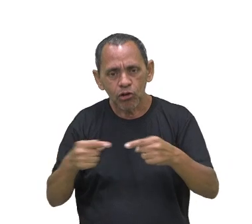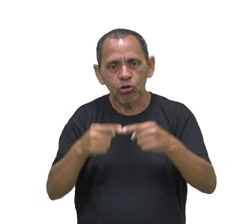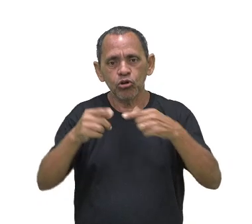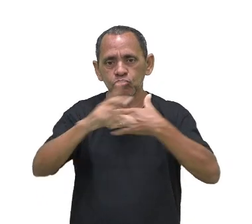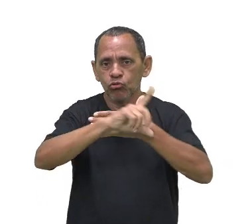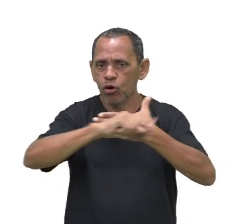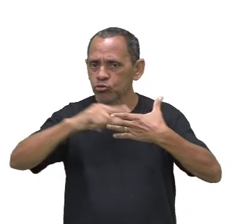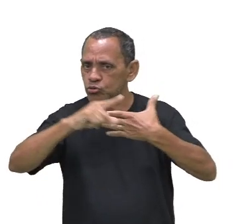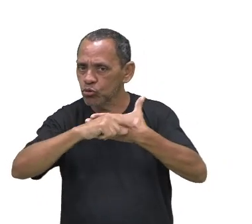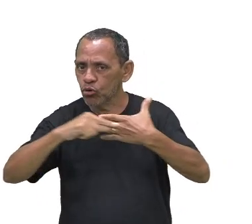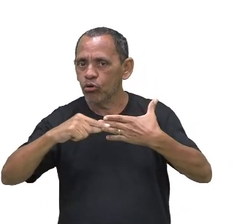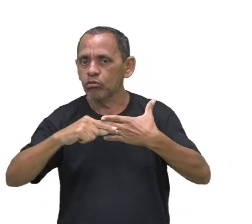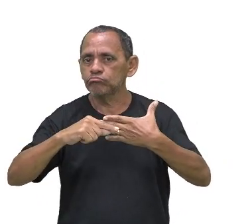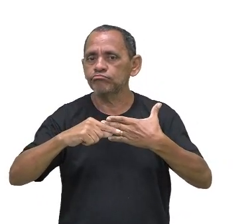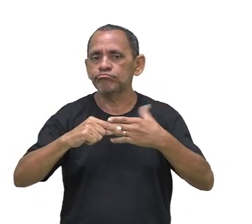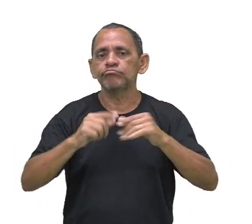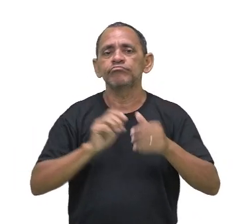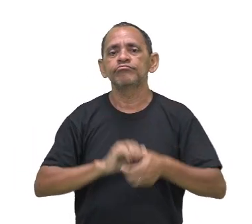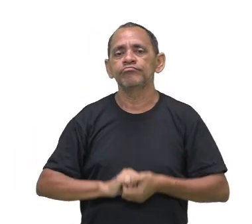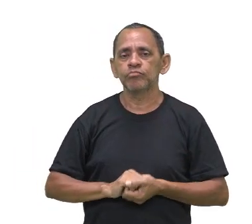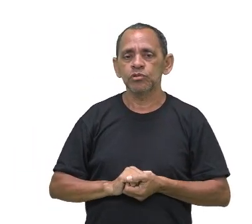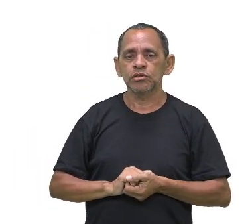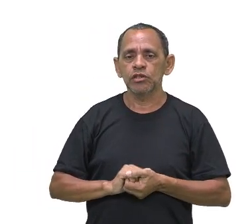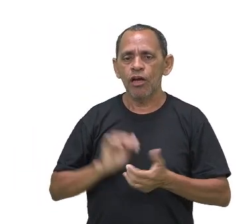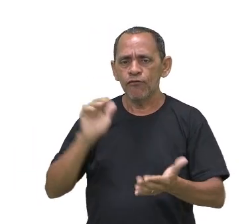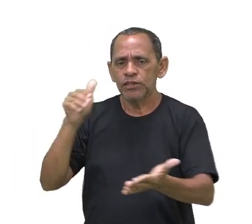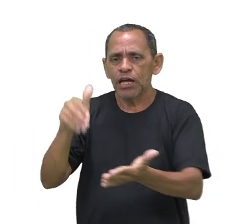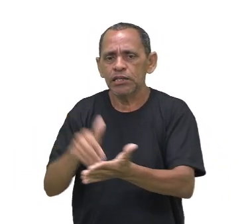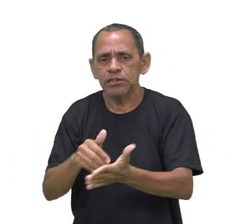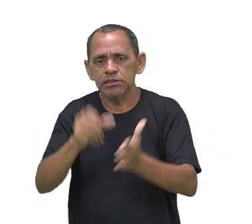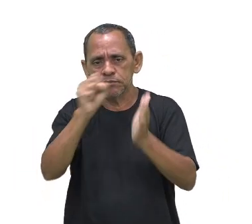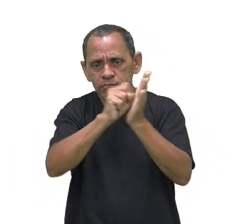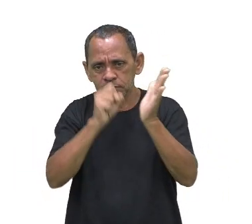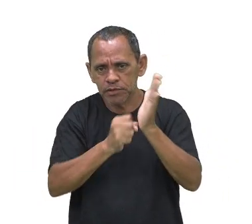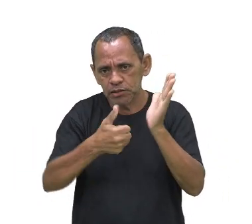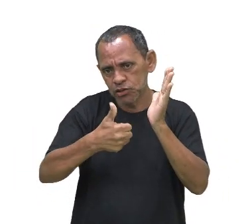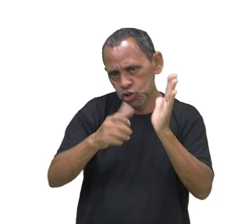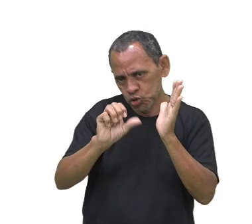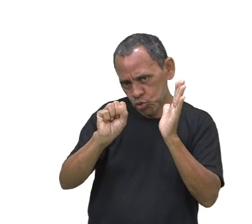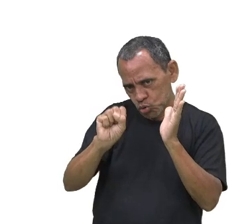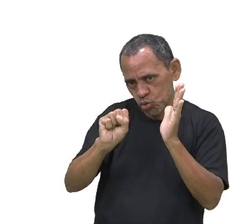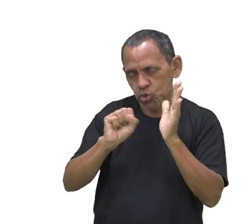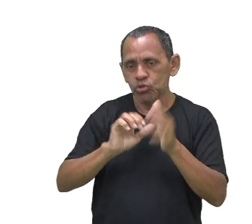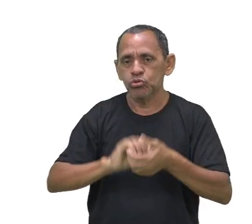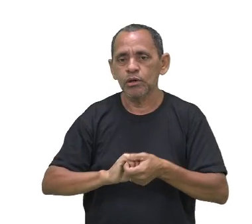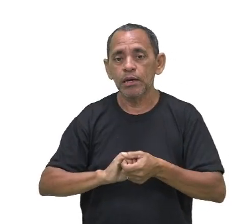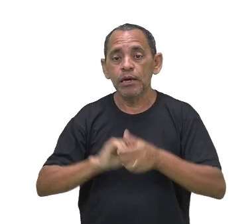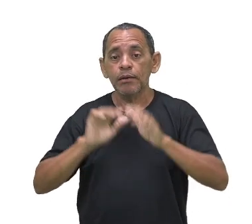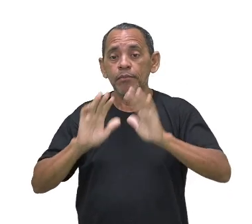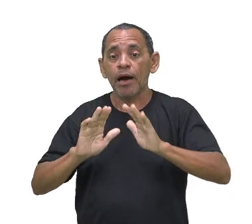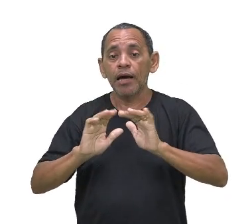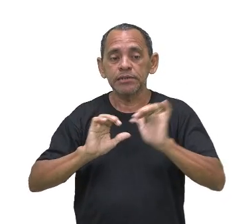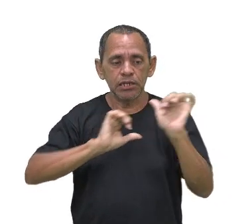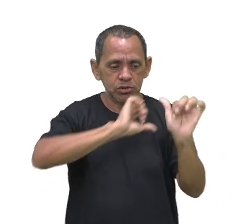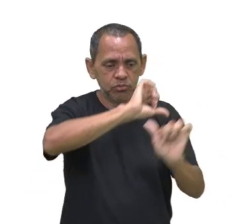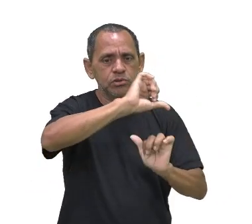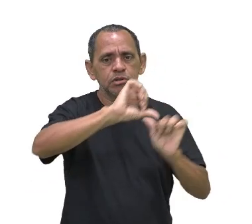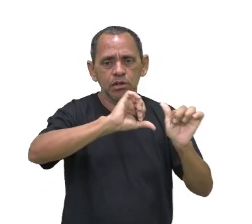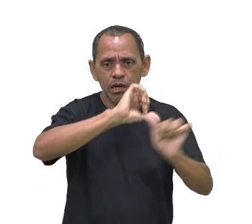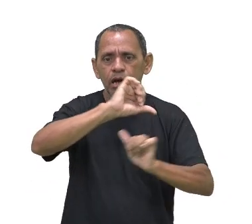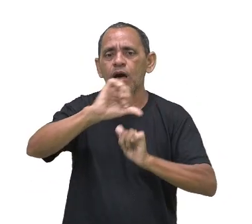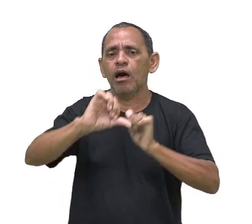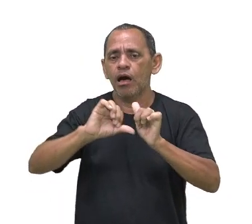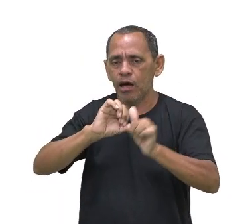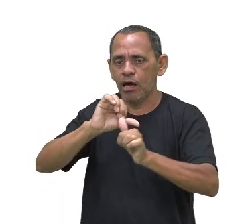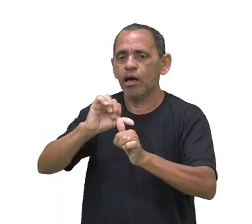se encerra com o século XVIII. Mas as transformações que se operam sucederam no